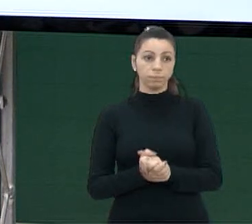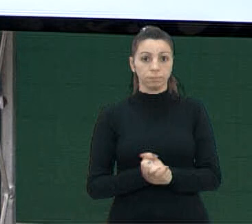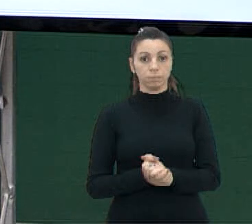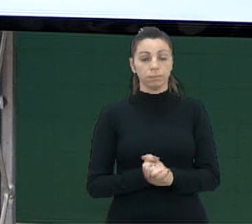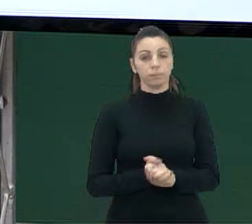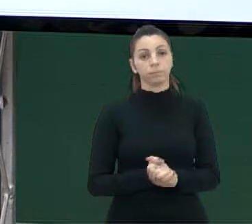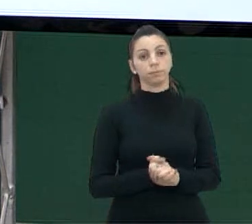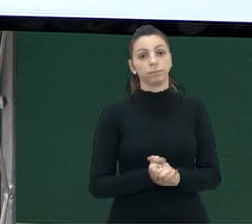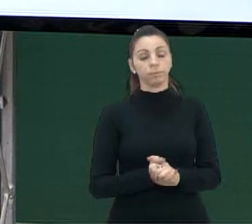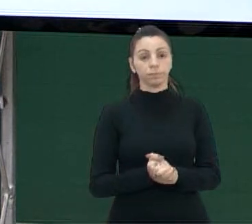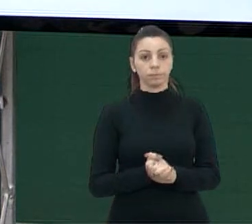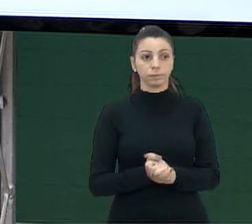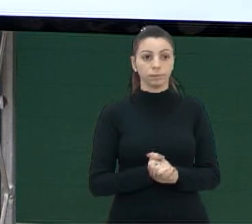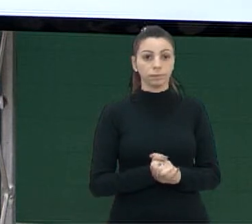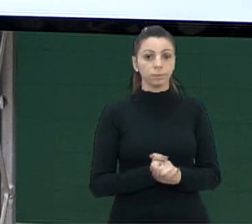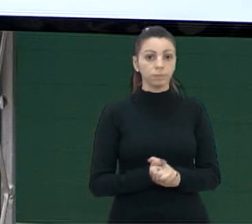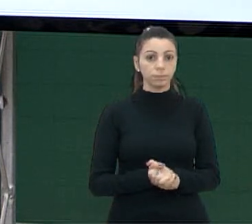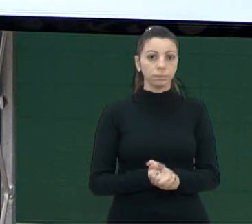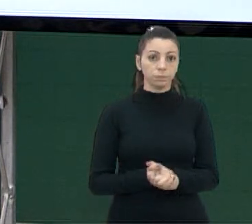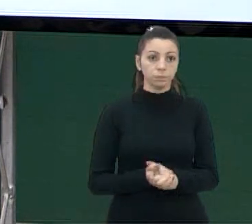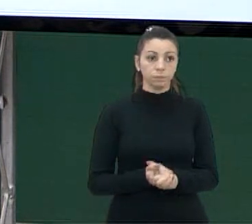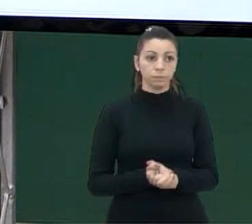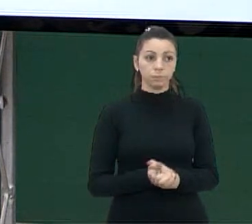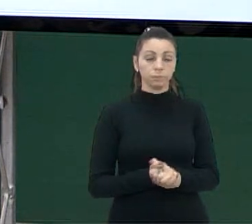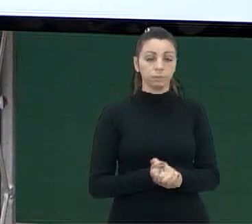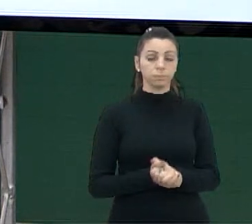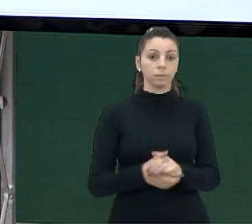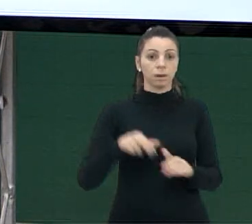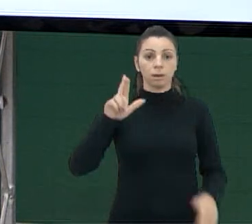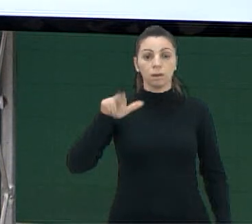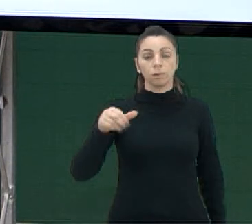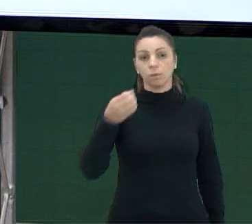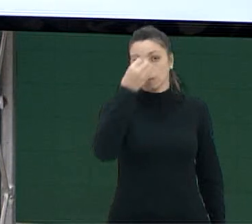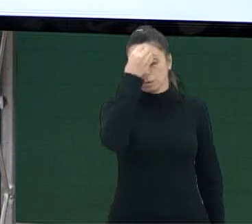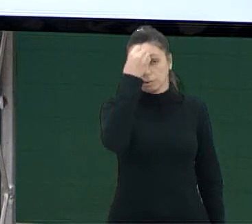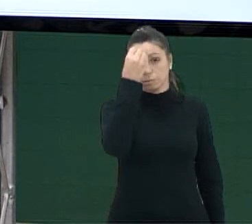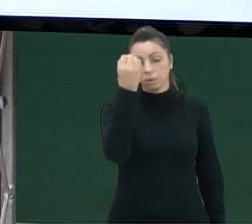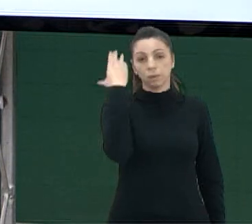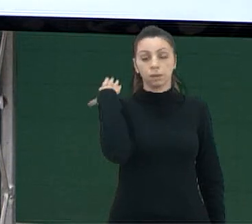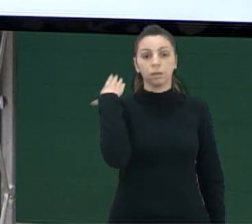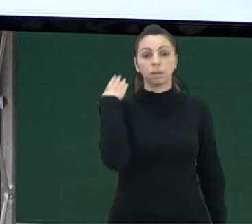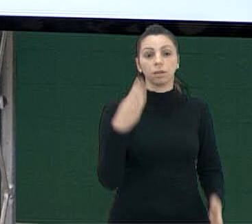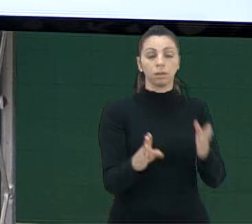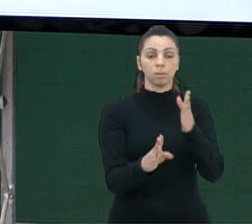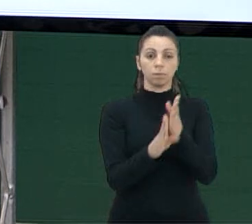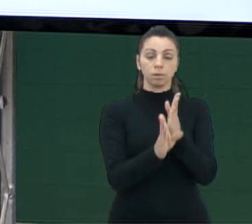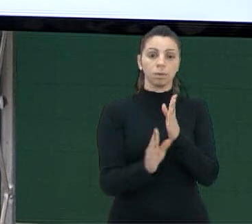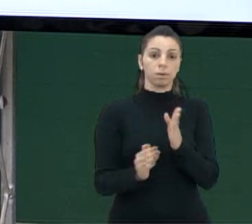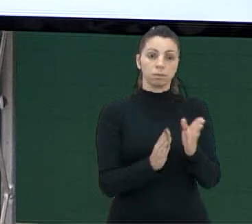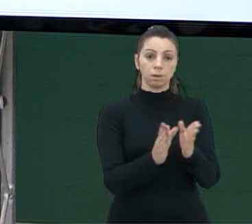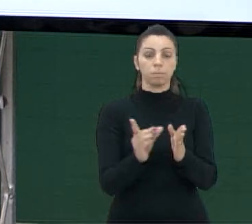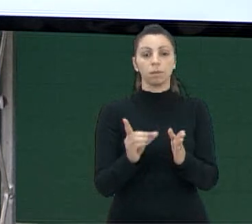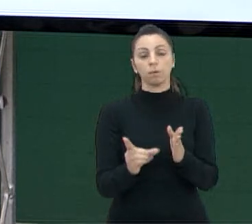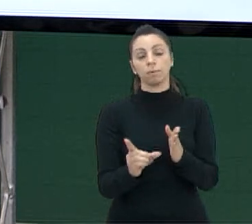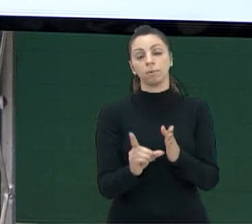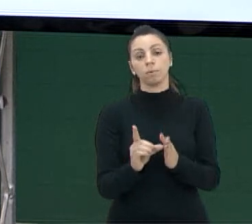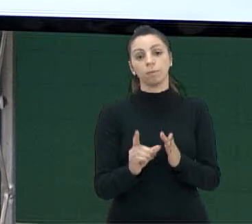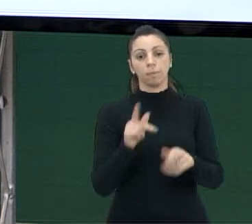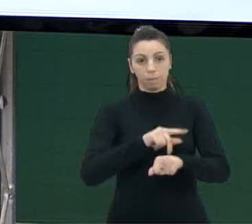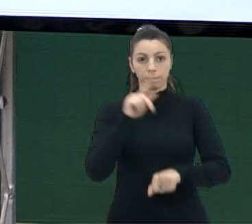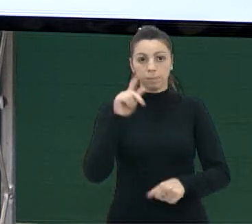aí, voltar aqui, nunca me esquecerei que no meio do caminho tinha uma pedra. Nunca me esquecerei do